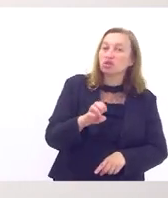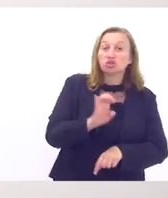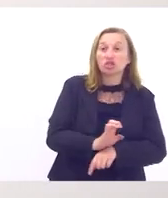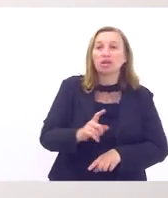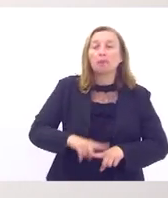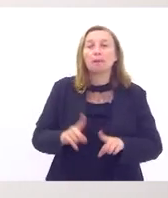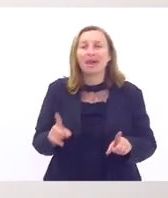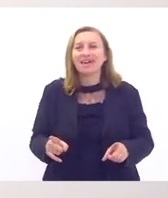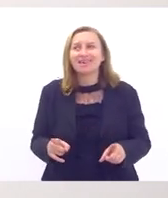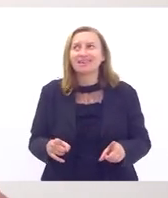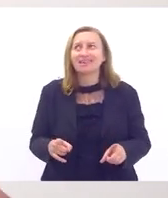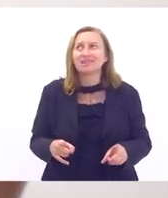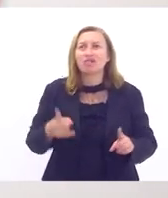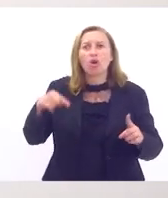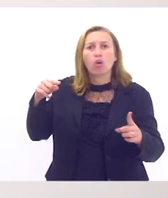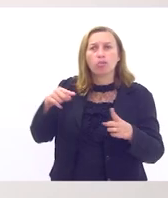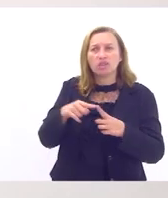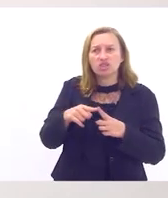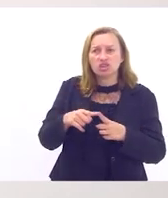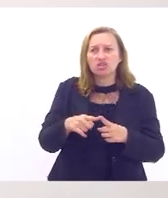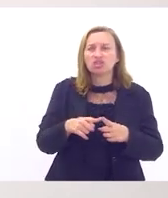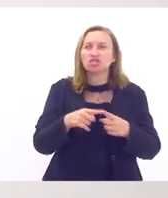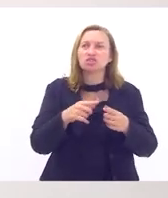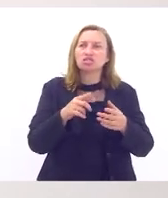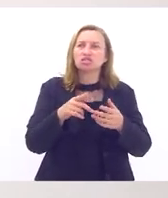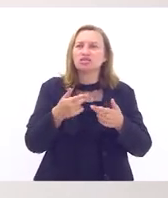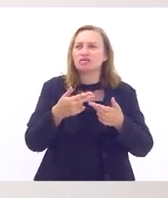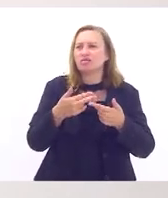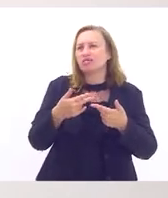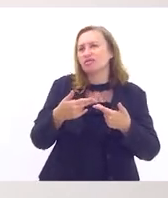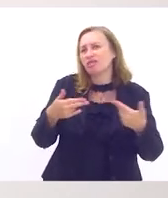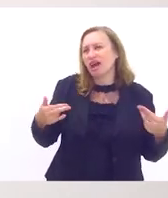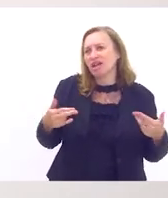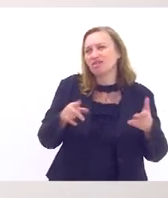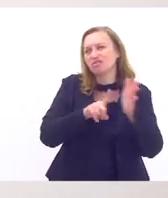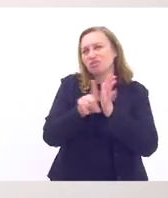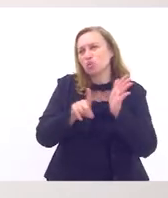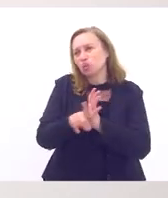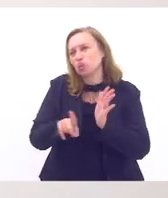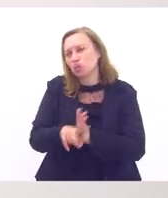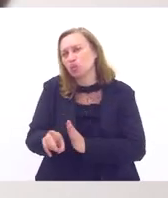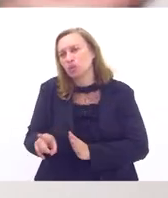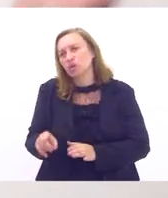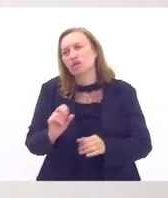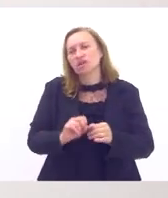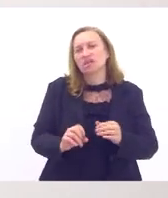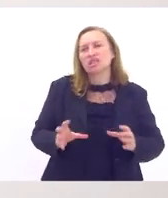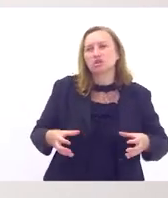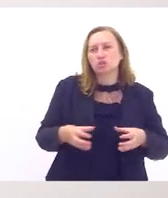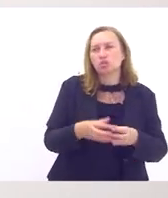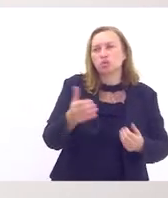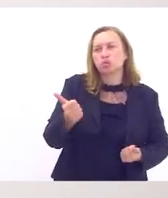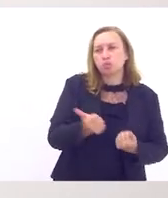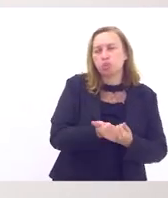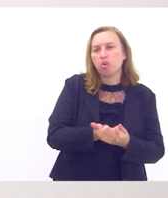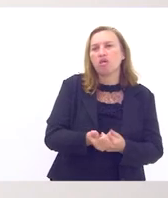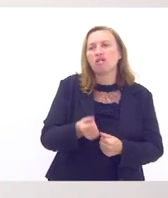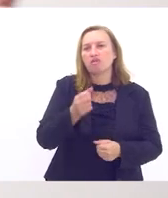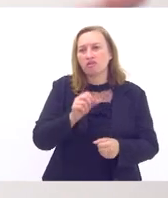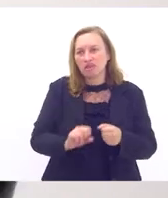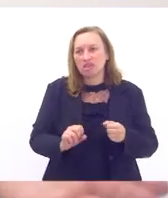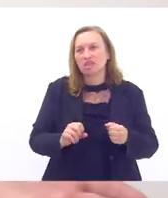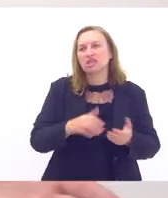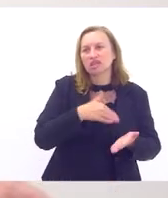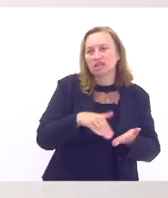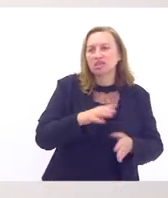mas de forma muito objetiva, né? Eu tinha vários apontamentos a fazer, inclusive, dessa cooperação que nós temos com a Secretaria do Estado,